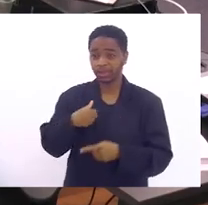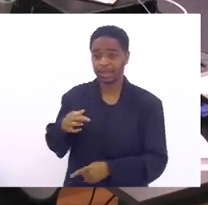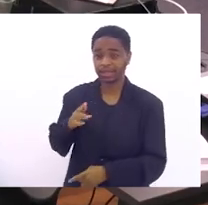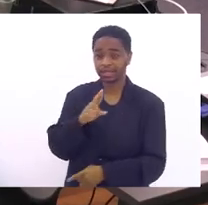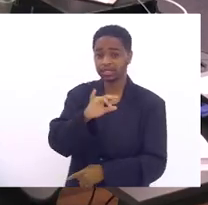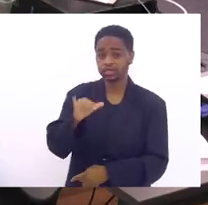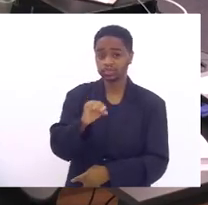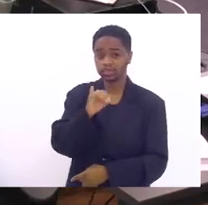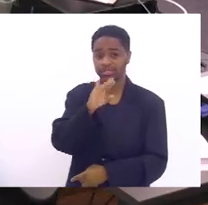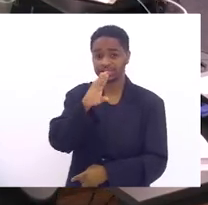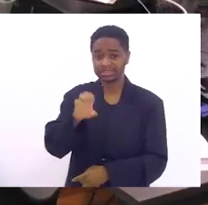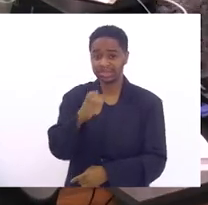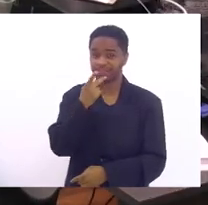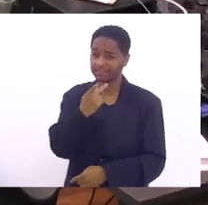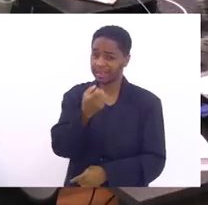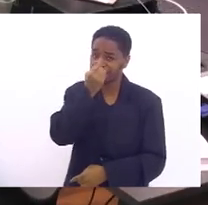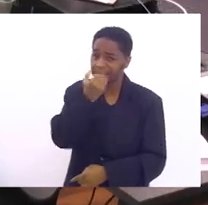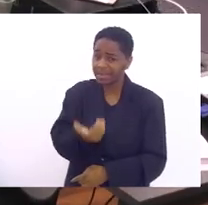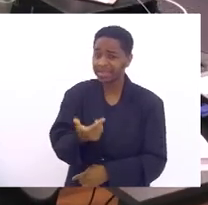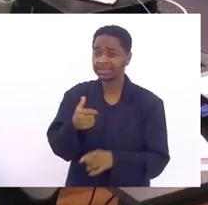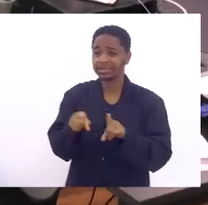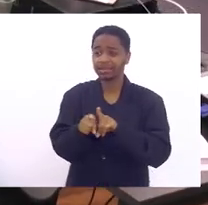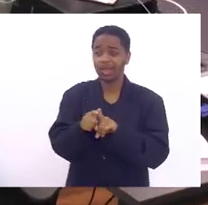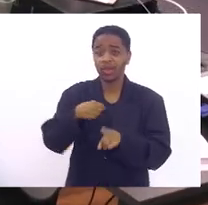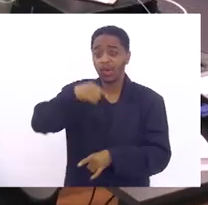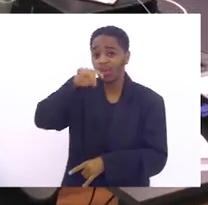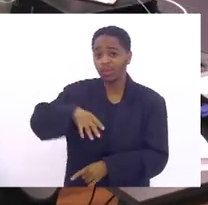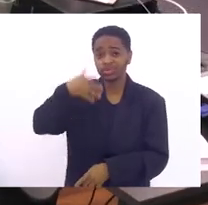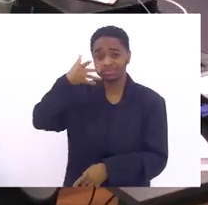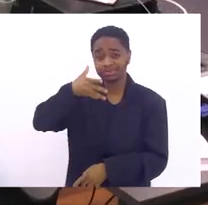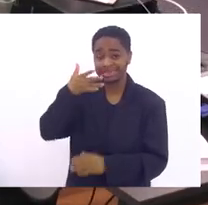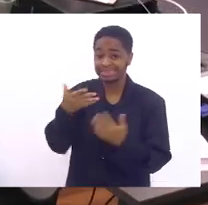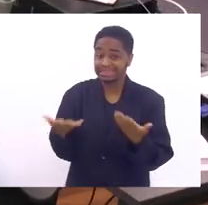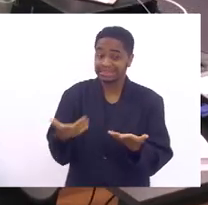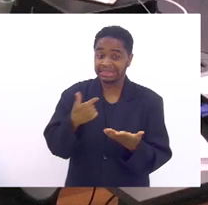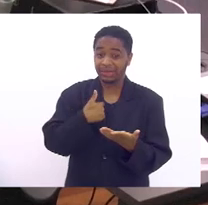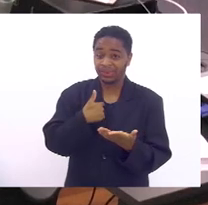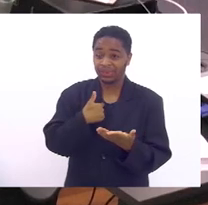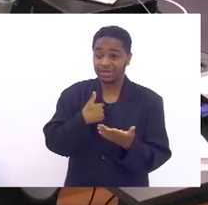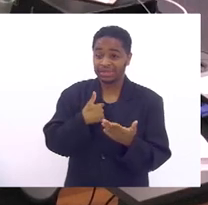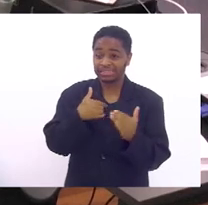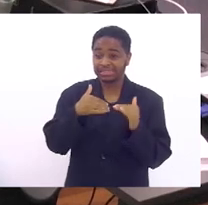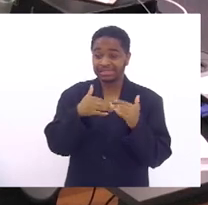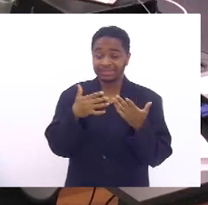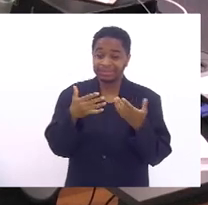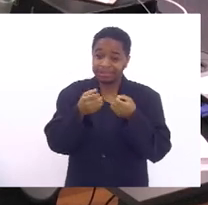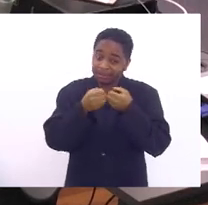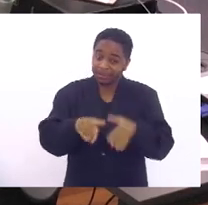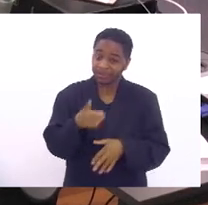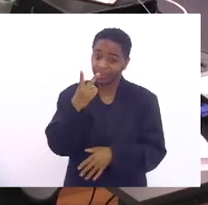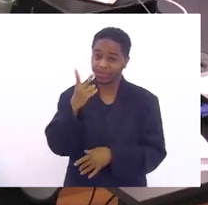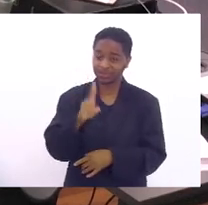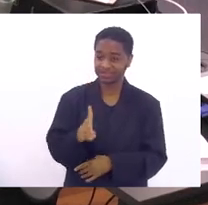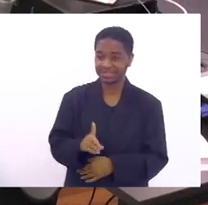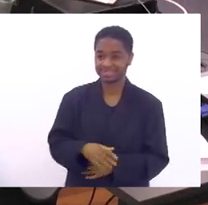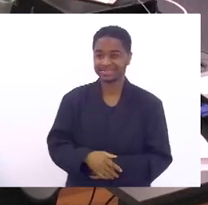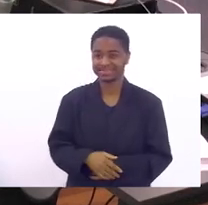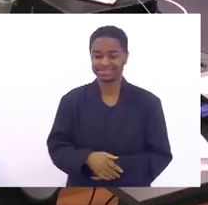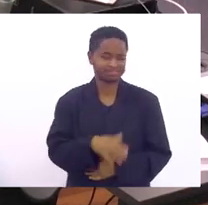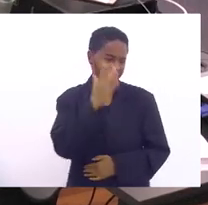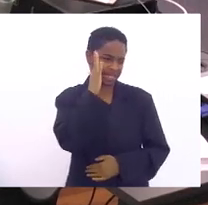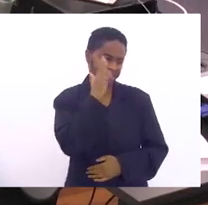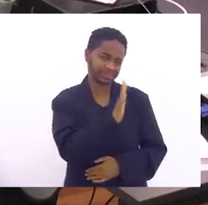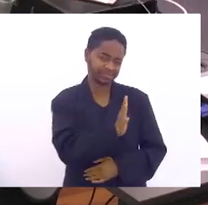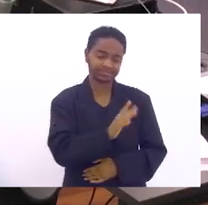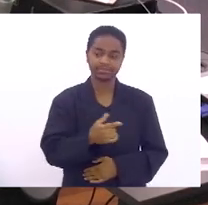que fala extremamente bem e Geralmente eu sou a último a falar então assim eu fico duplamente numa posição ingrata Mas vamos lá eu faço